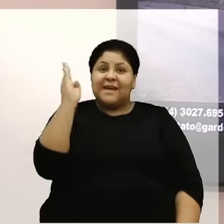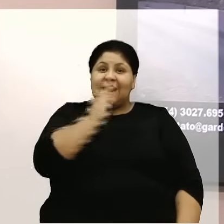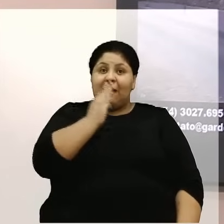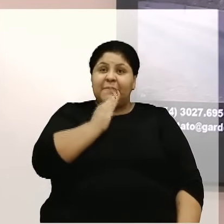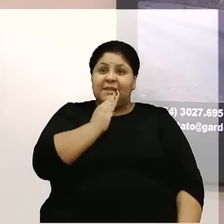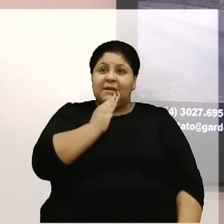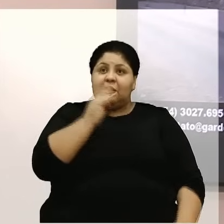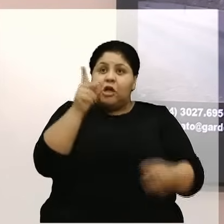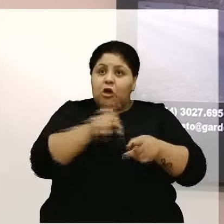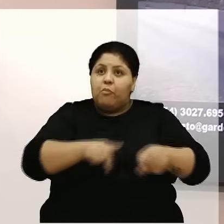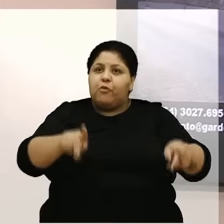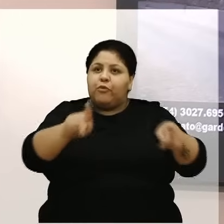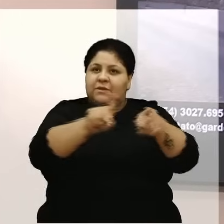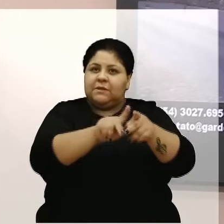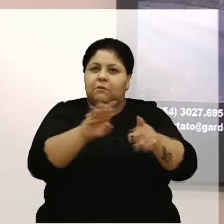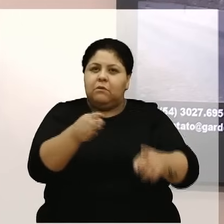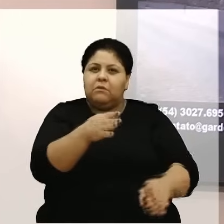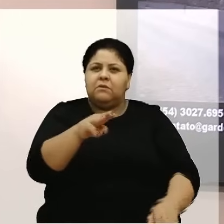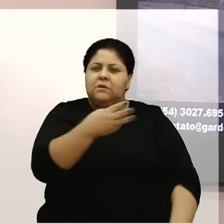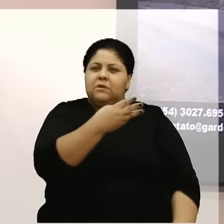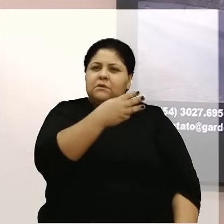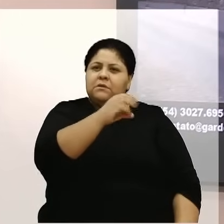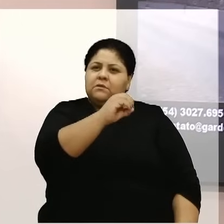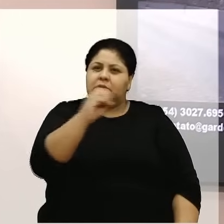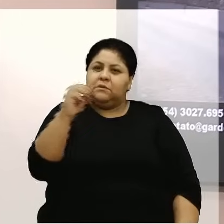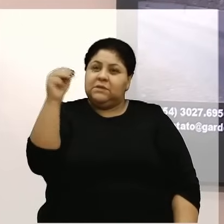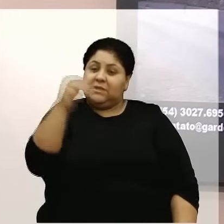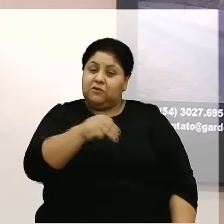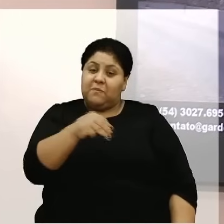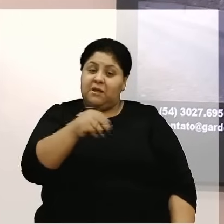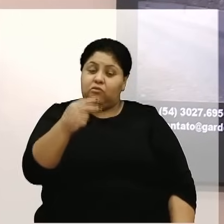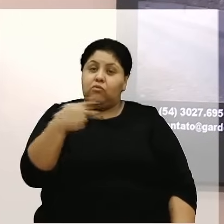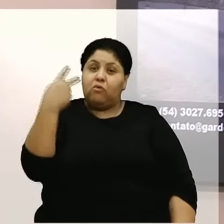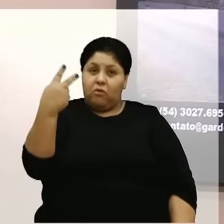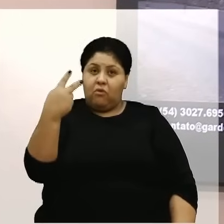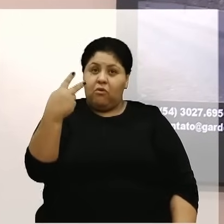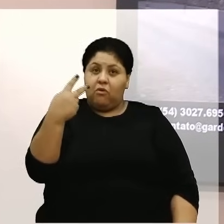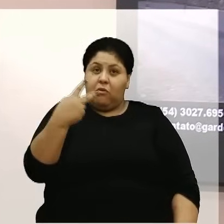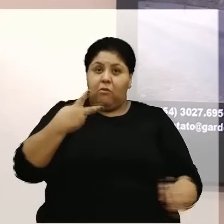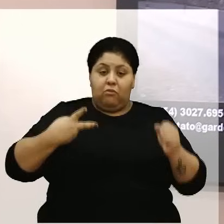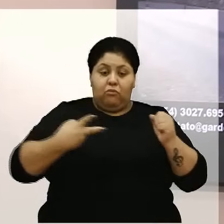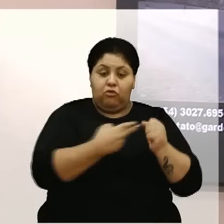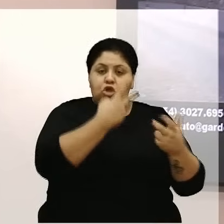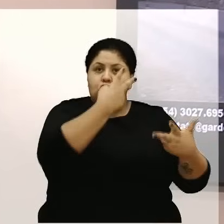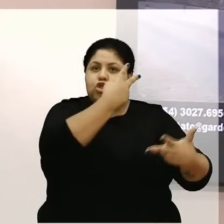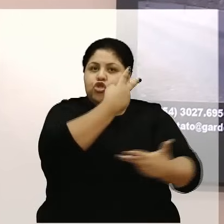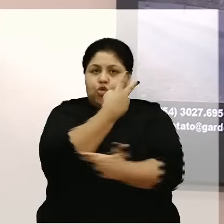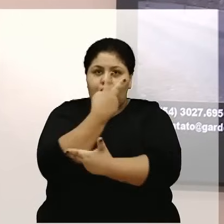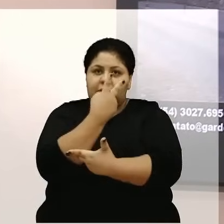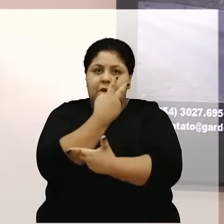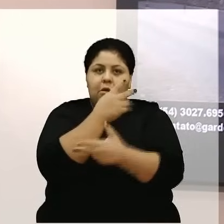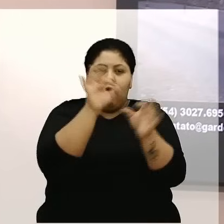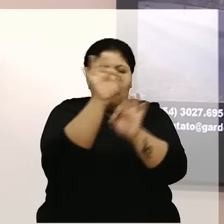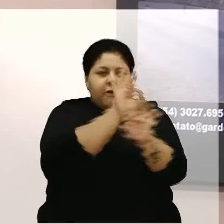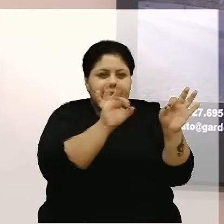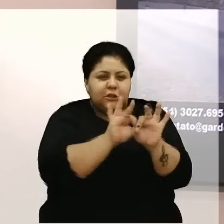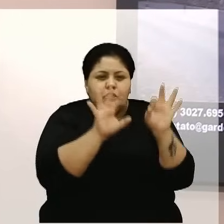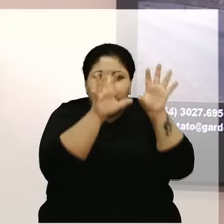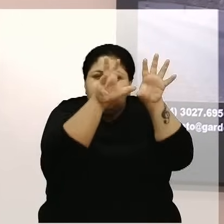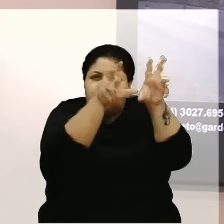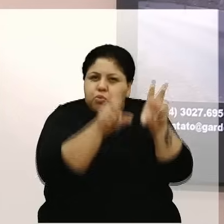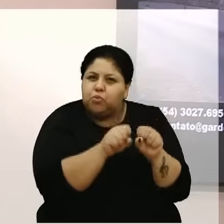uma frente de 300 metros por 20, são 600 metros quadrados, que a gente cortou toda a vegetação, alinhou tudo dentro da faixa do